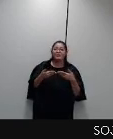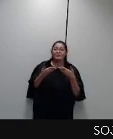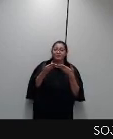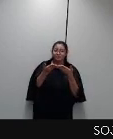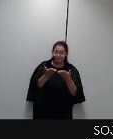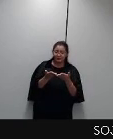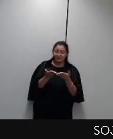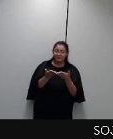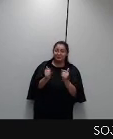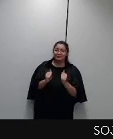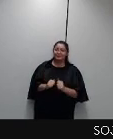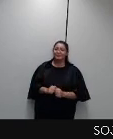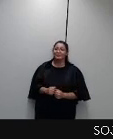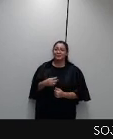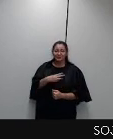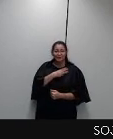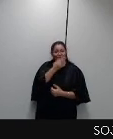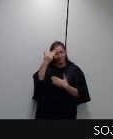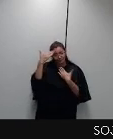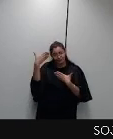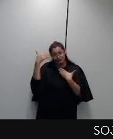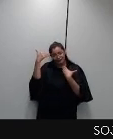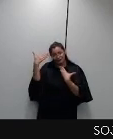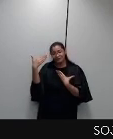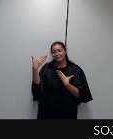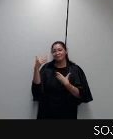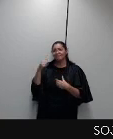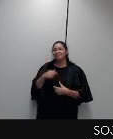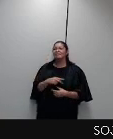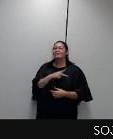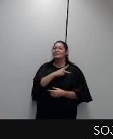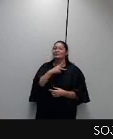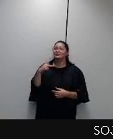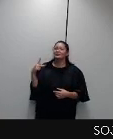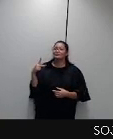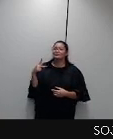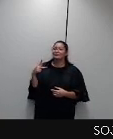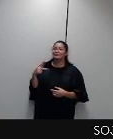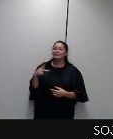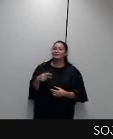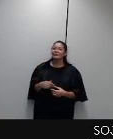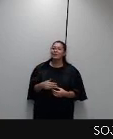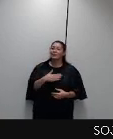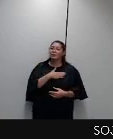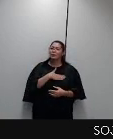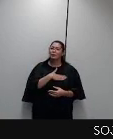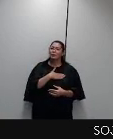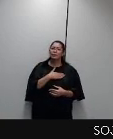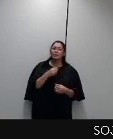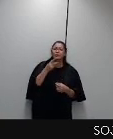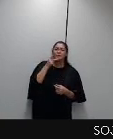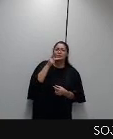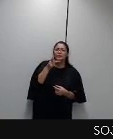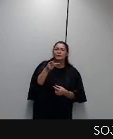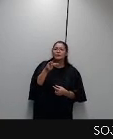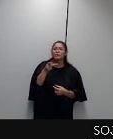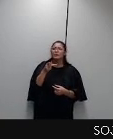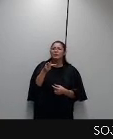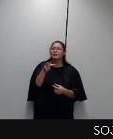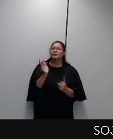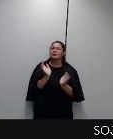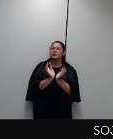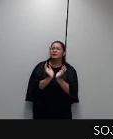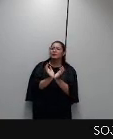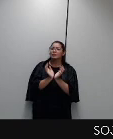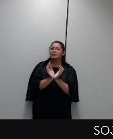com vossa excelência' obrigado obrigado senhor presidente a é o seguinte que eu gostaria de destacar esse esse caso não estou jovem